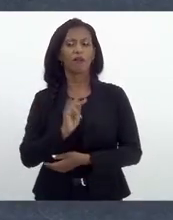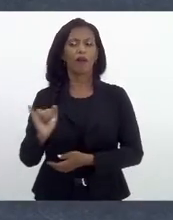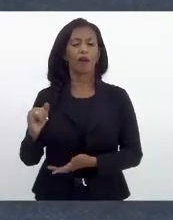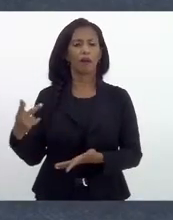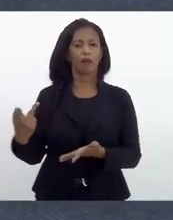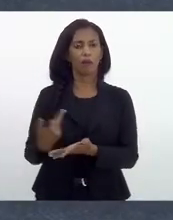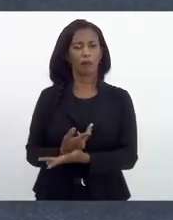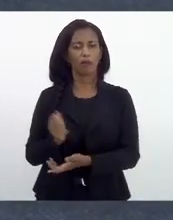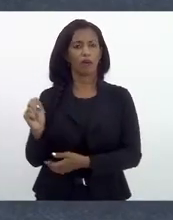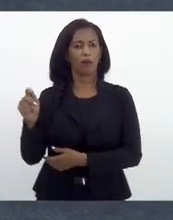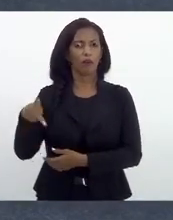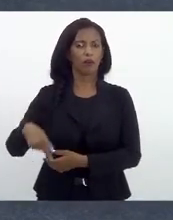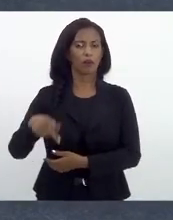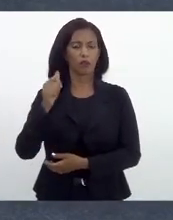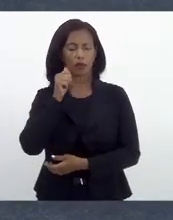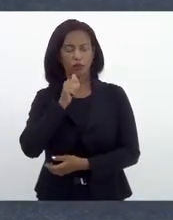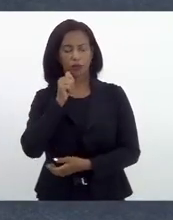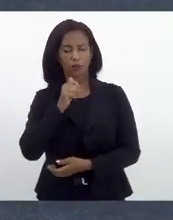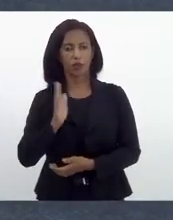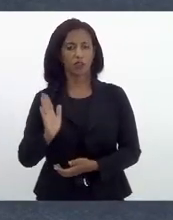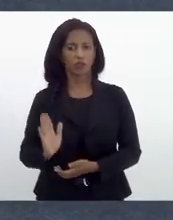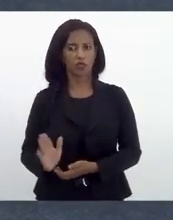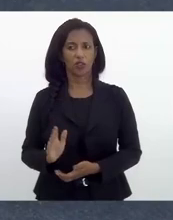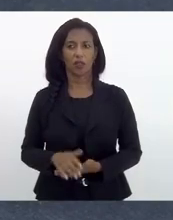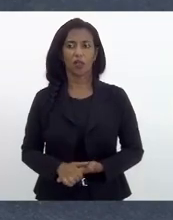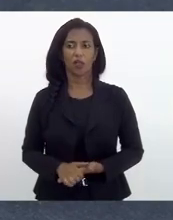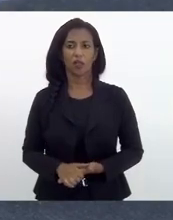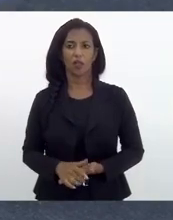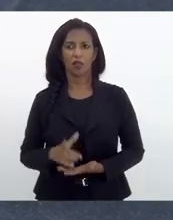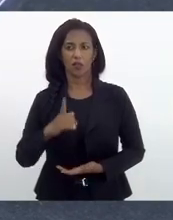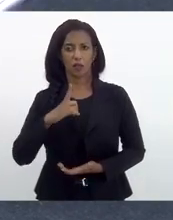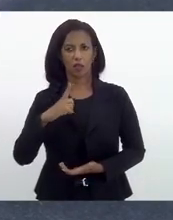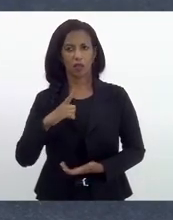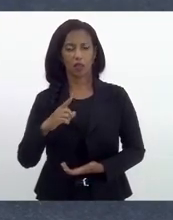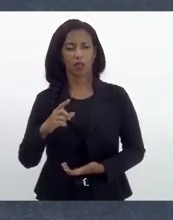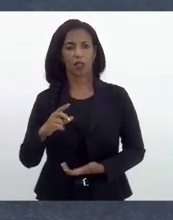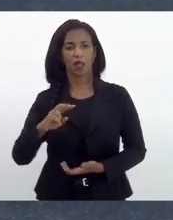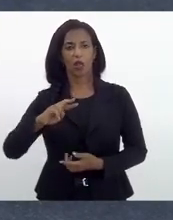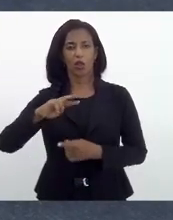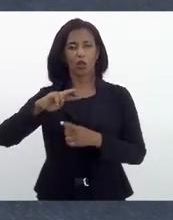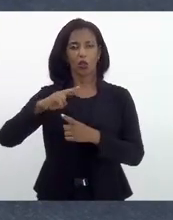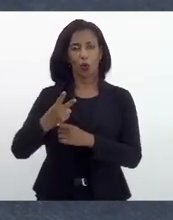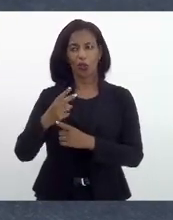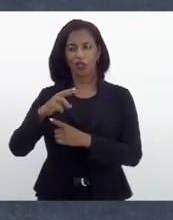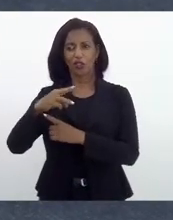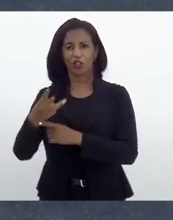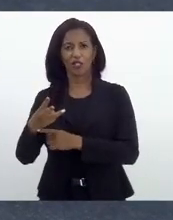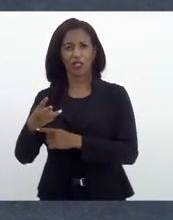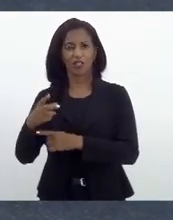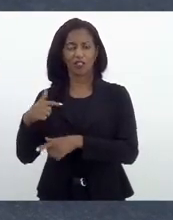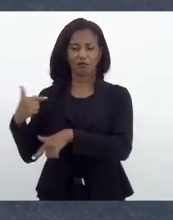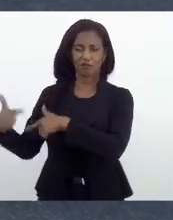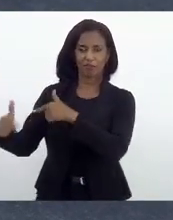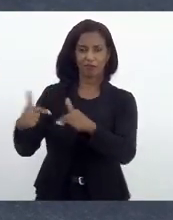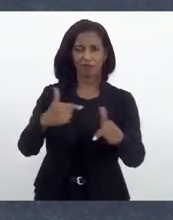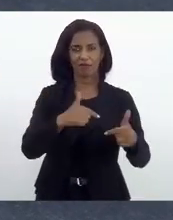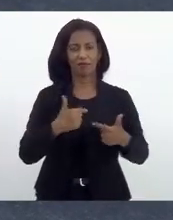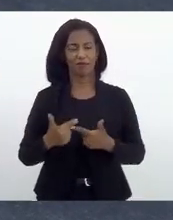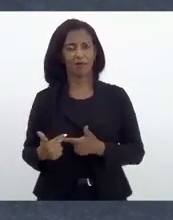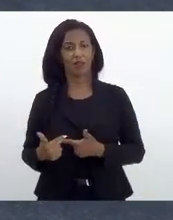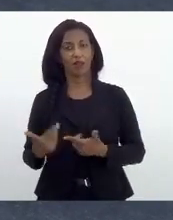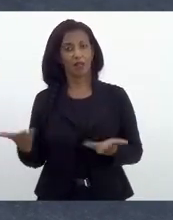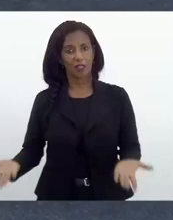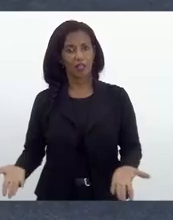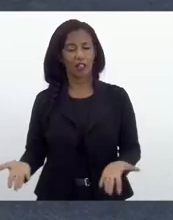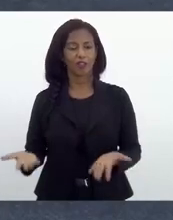à aposentadoria das mulheres que já estão que tem dupla tripla jornada de trabalho e a gente ainda